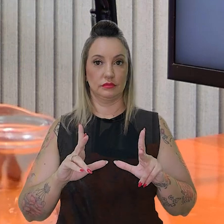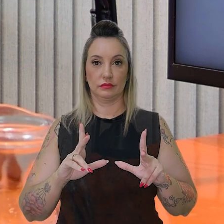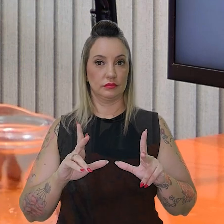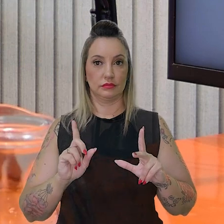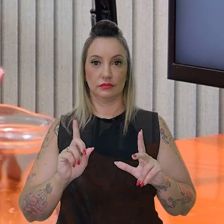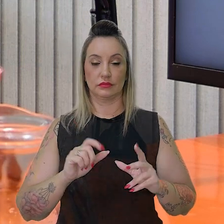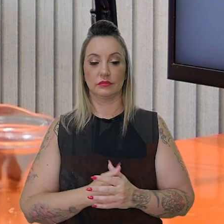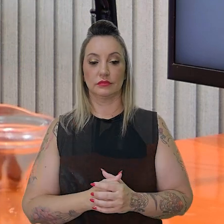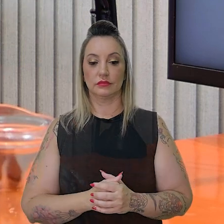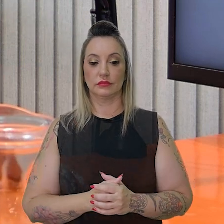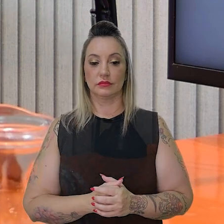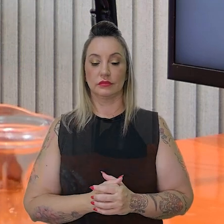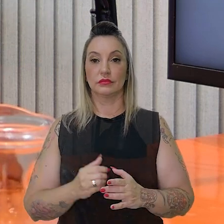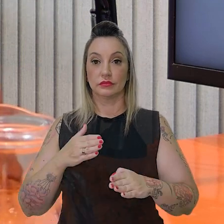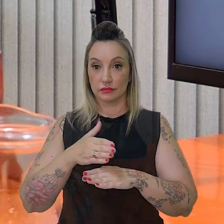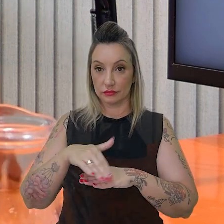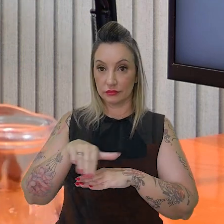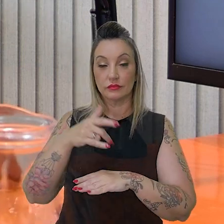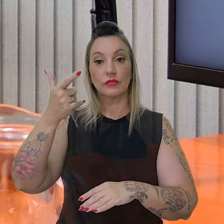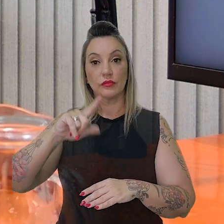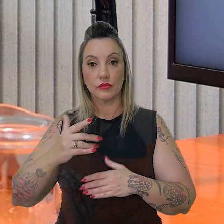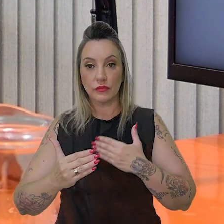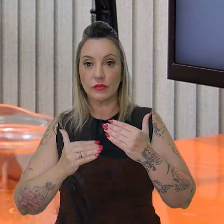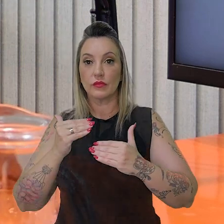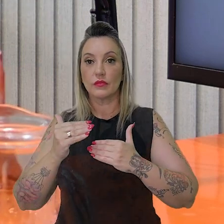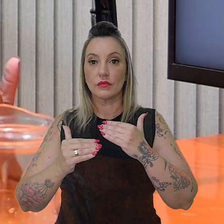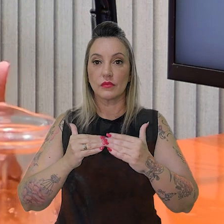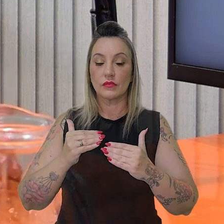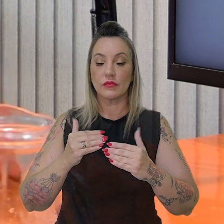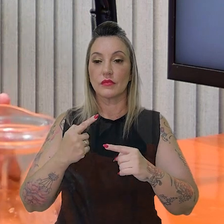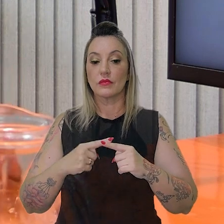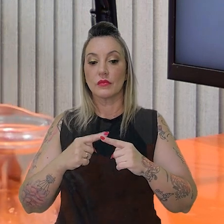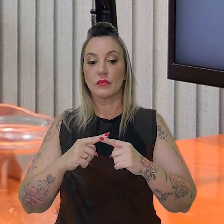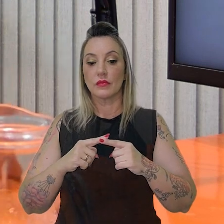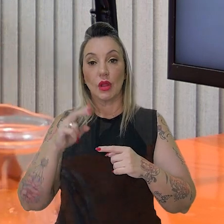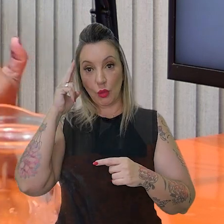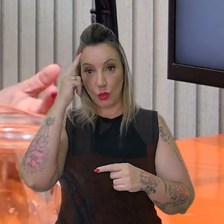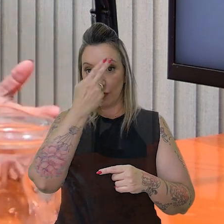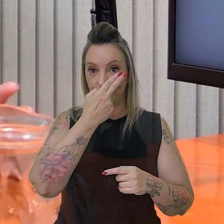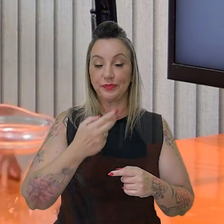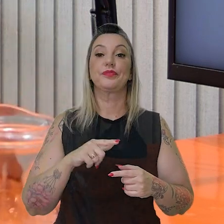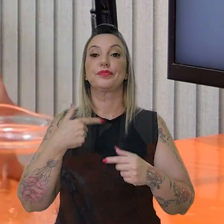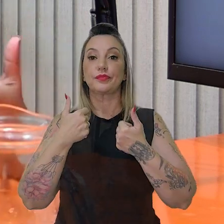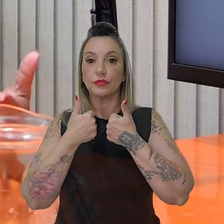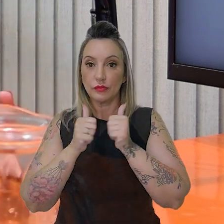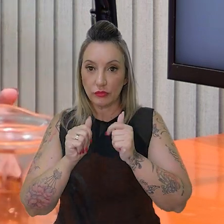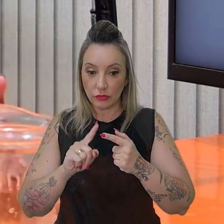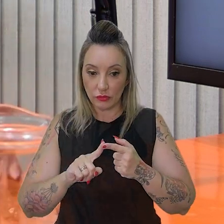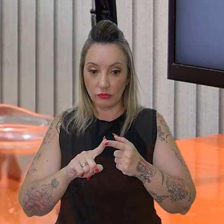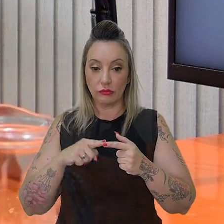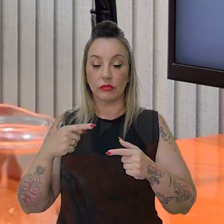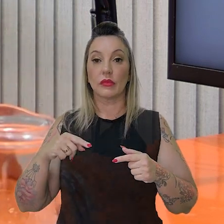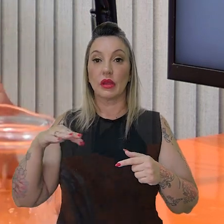fácil ir pra Rua novamente foi um processo até mesmo para pegar Uber depois para pegar ônibus para depois por exemplo tá em São